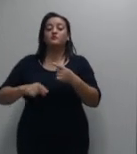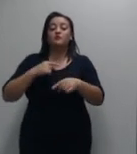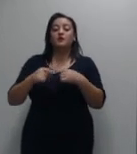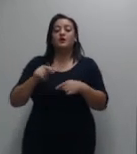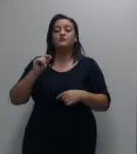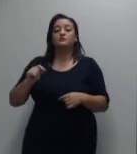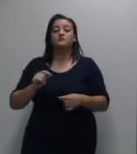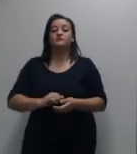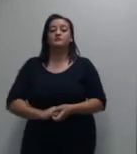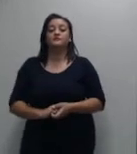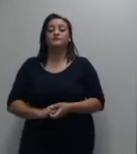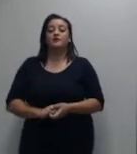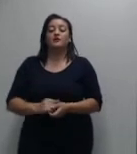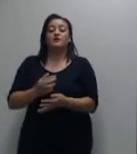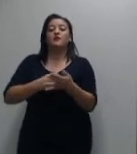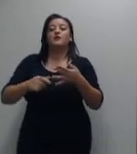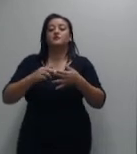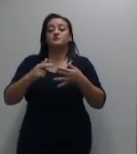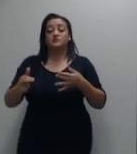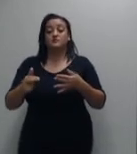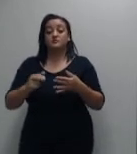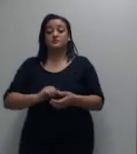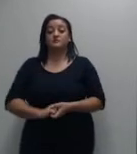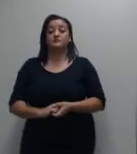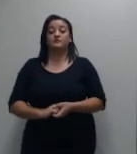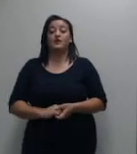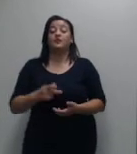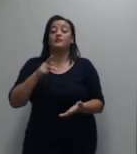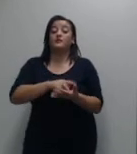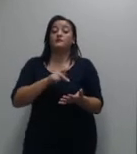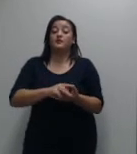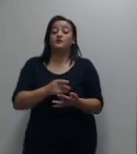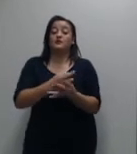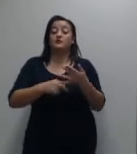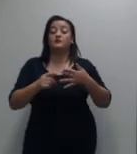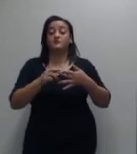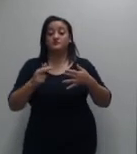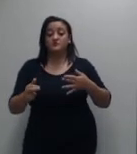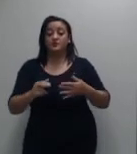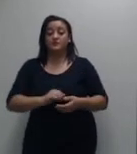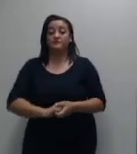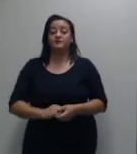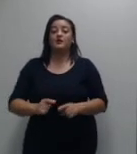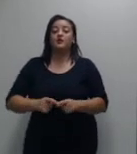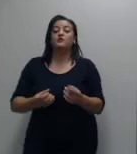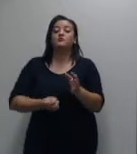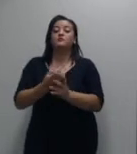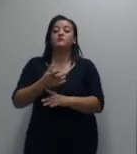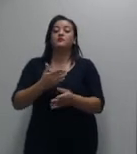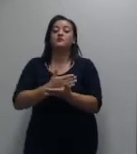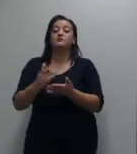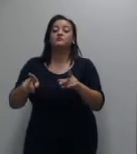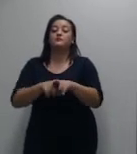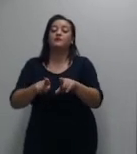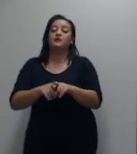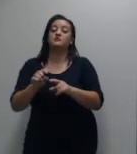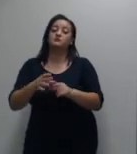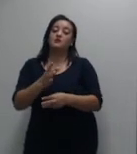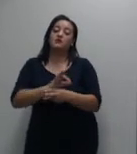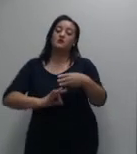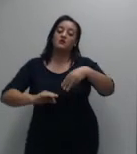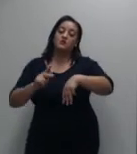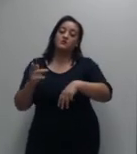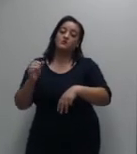cuida de O interno a verdade de agravo interno na origem a pena Ministro Hermes